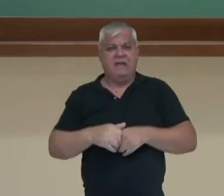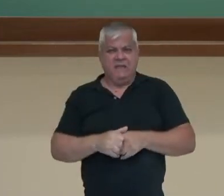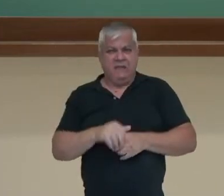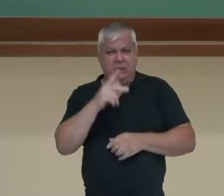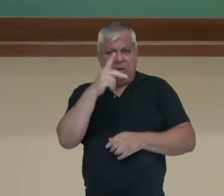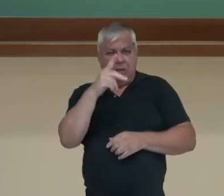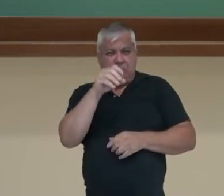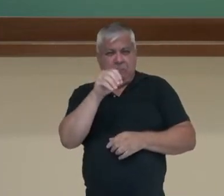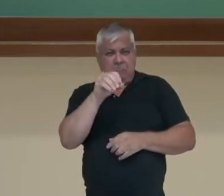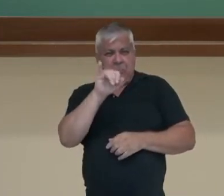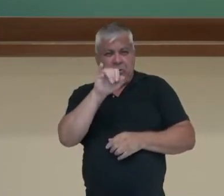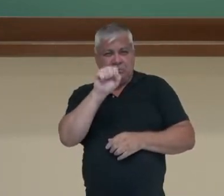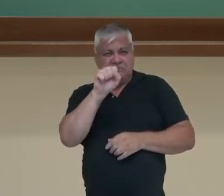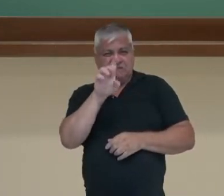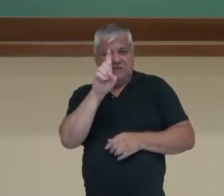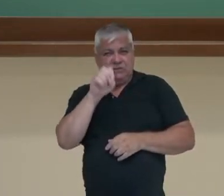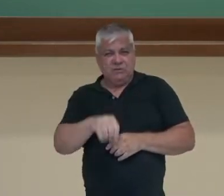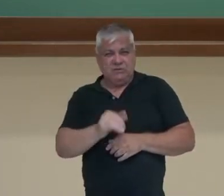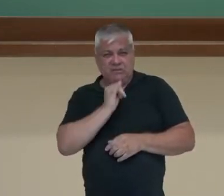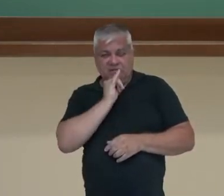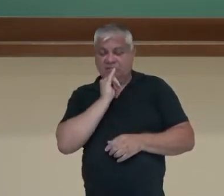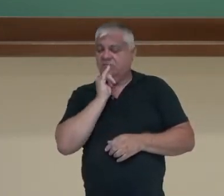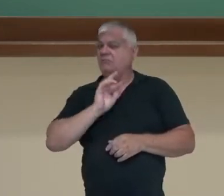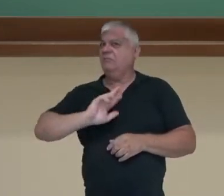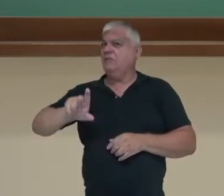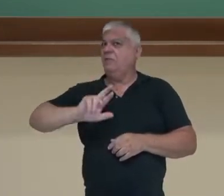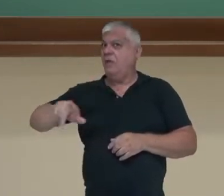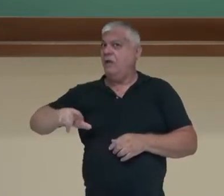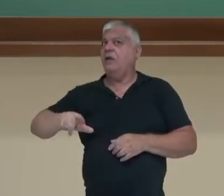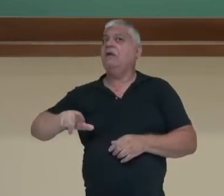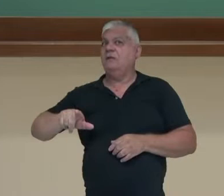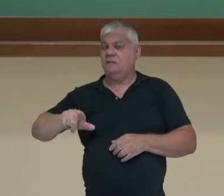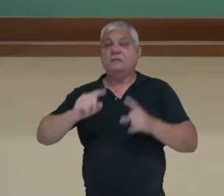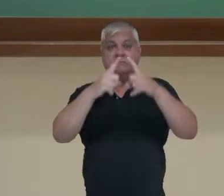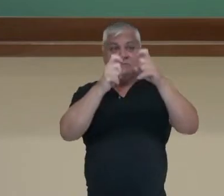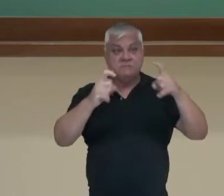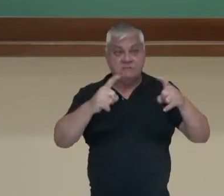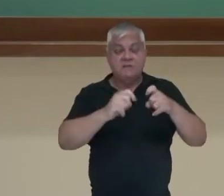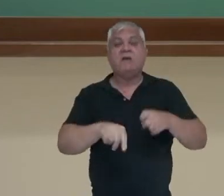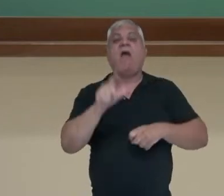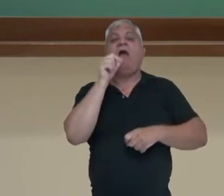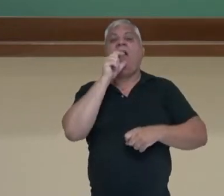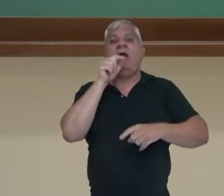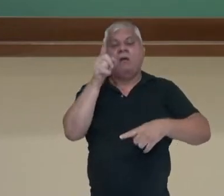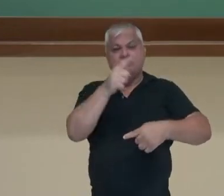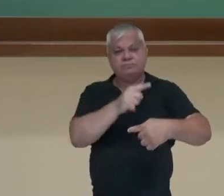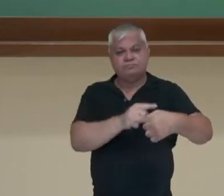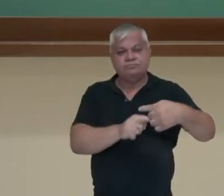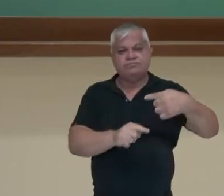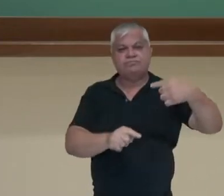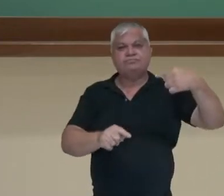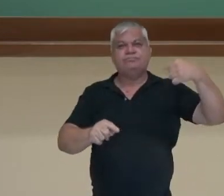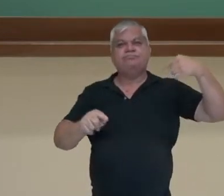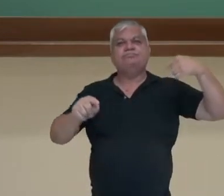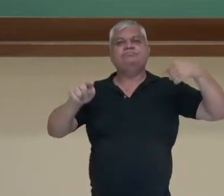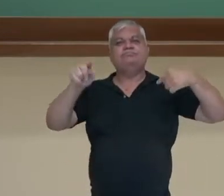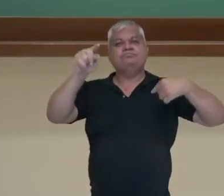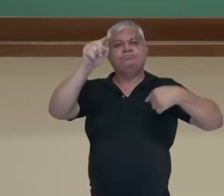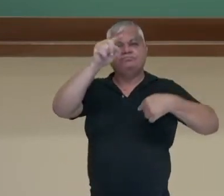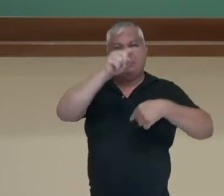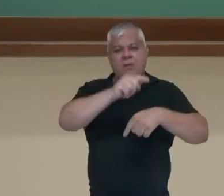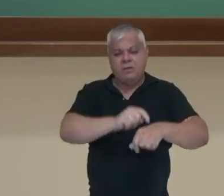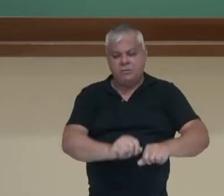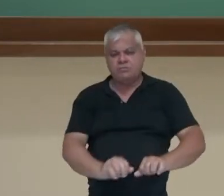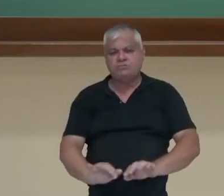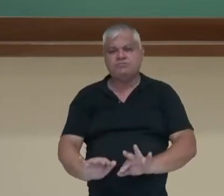Claro que não, você aprendeu nas aulas de ciência como funciona, né? É o ciclo da água que se condensa, cai pela gravidade. Está dando